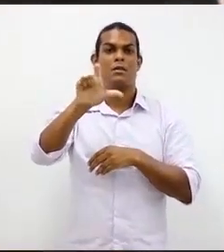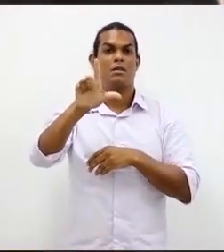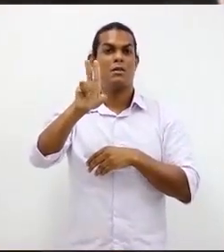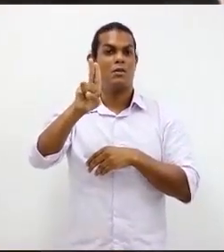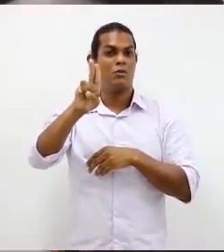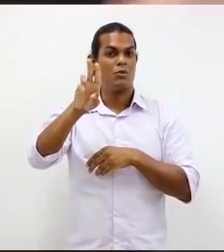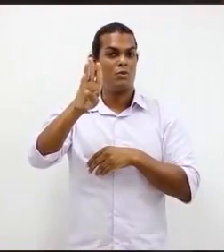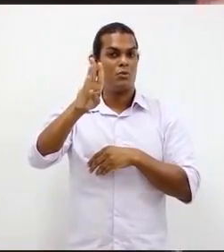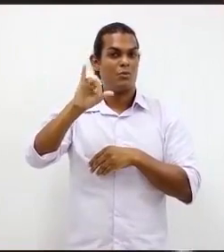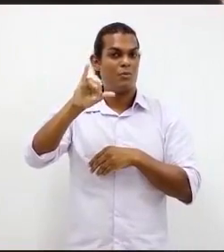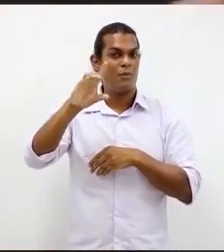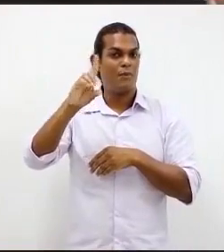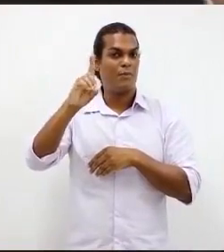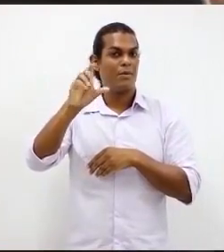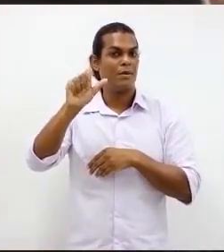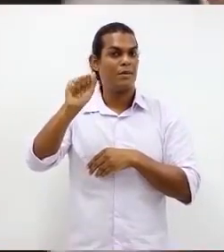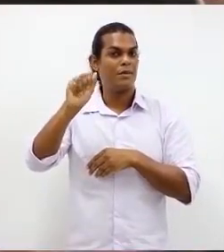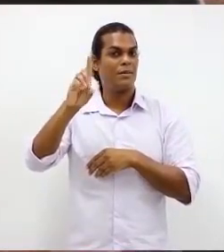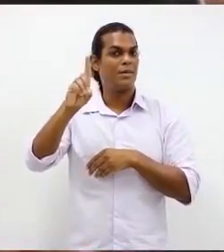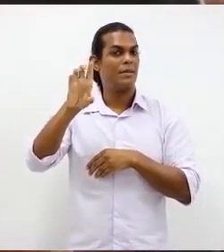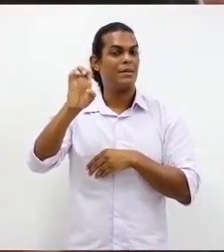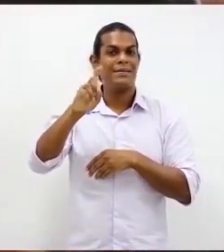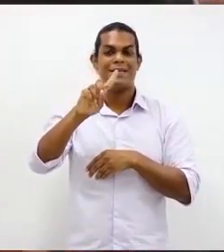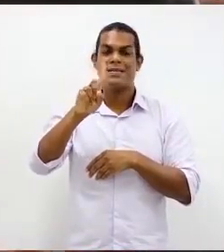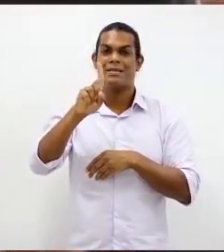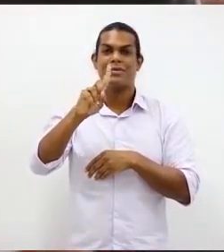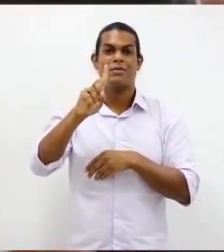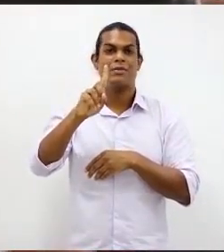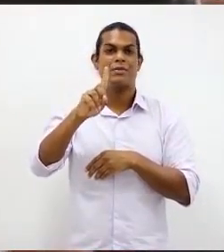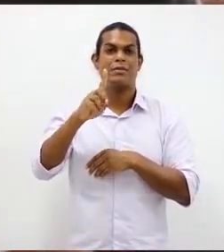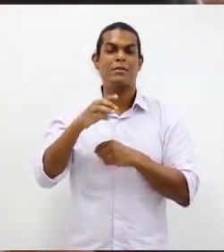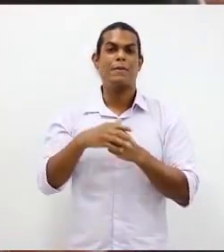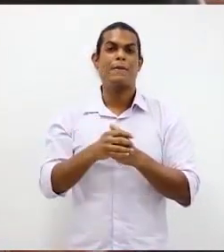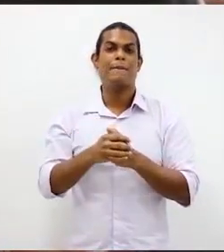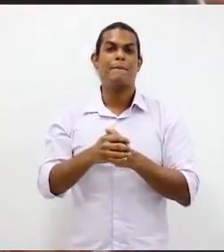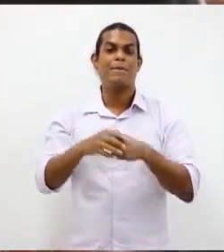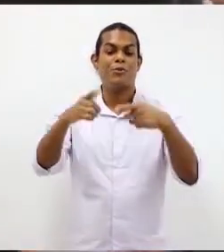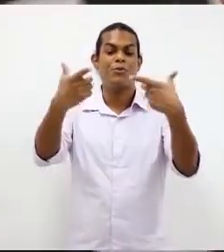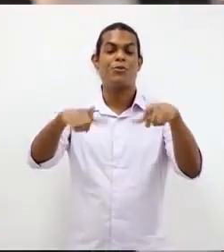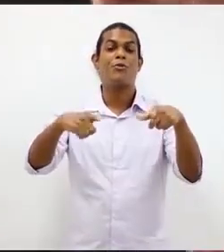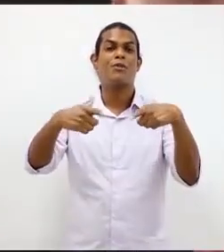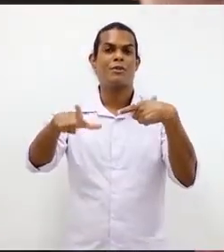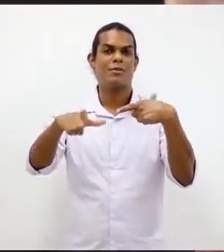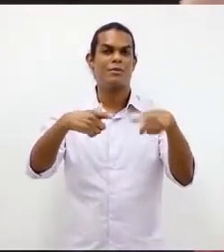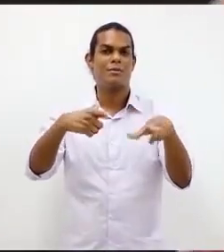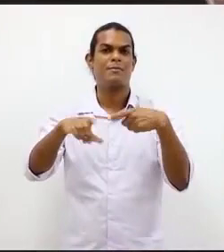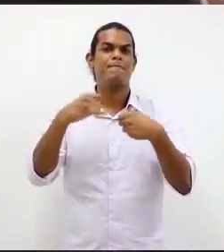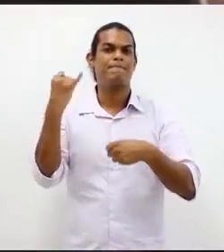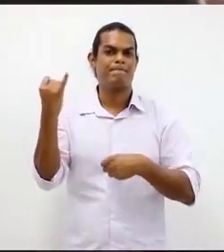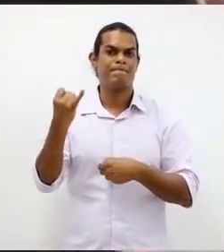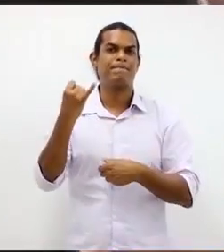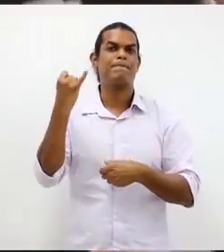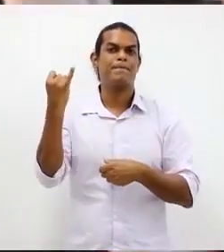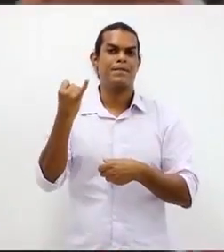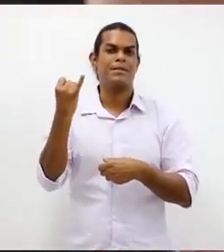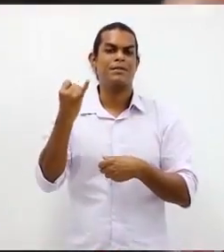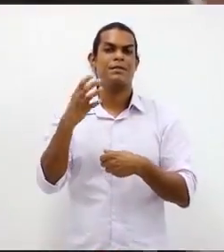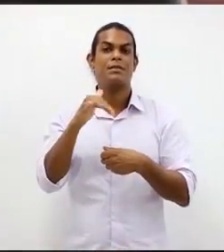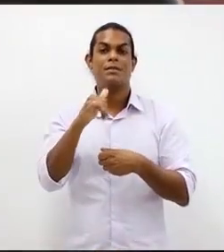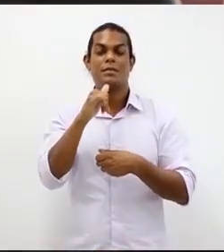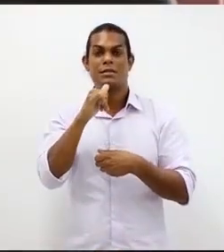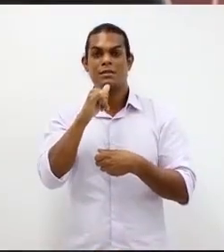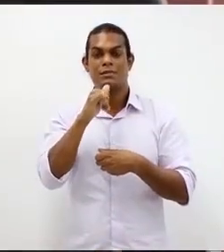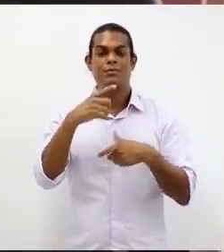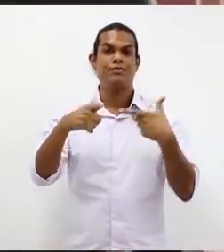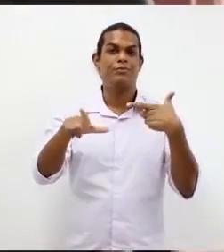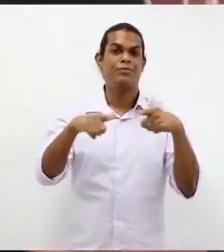ambiente de trabalho. Essas são as duas grandes diferenças. Ademais, todos os dois cessam quando o trabalhador usar o EPI, quando a